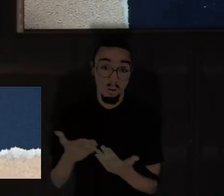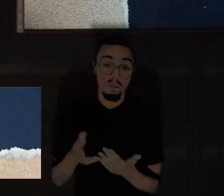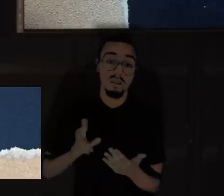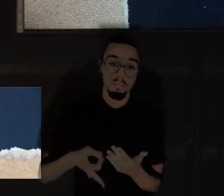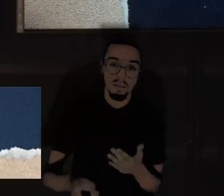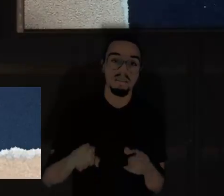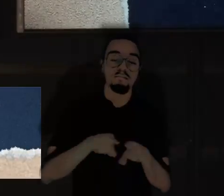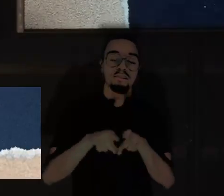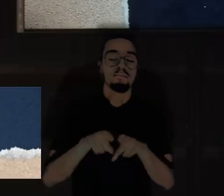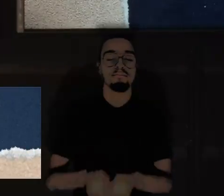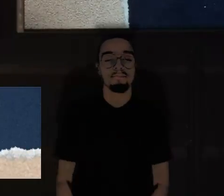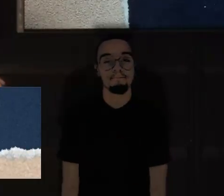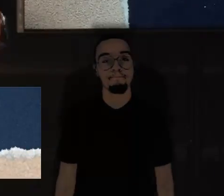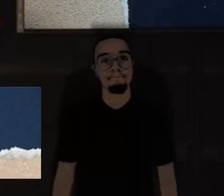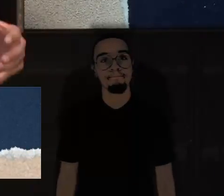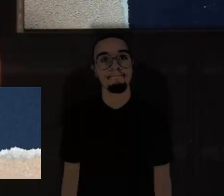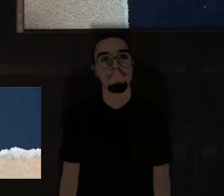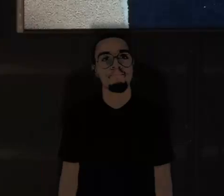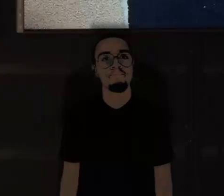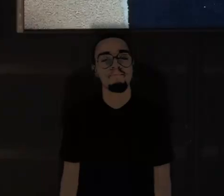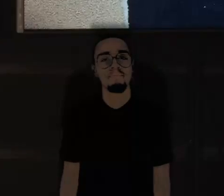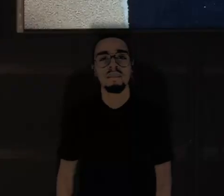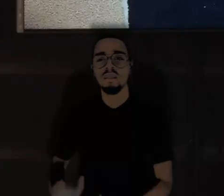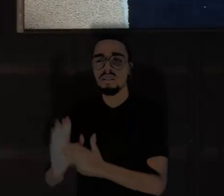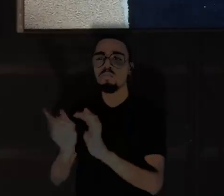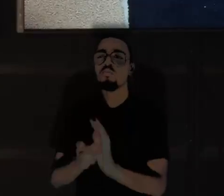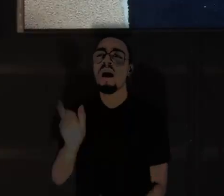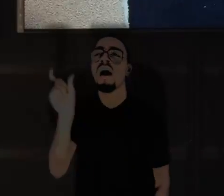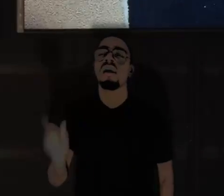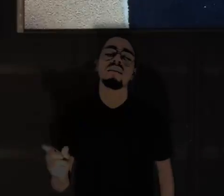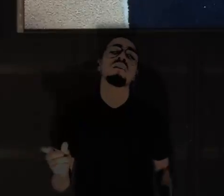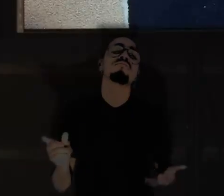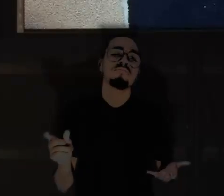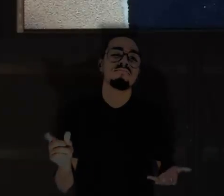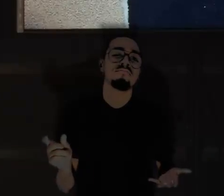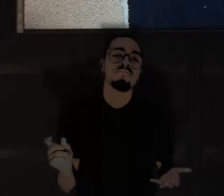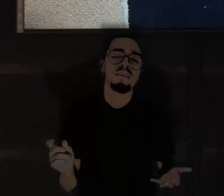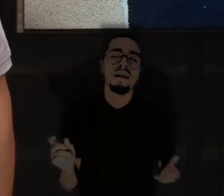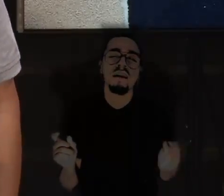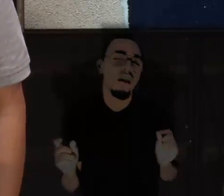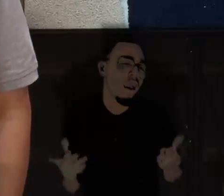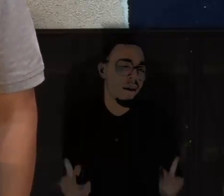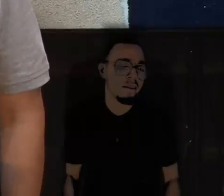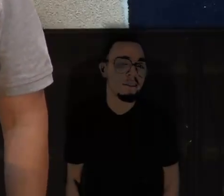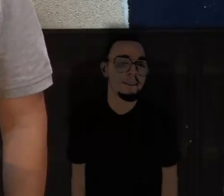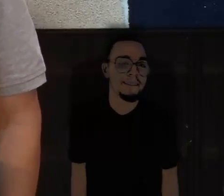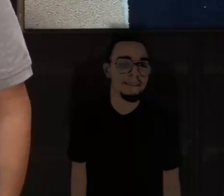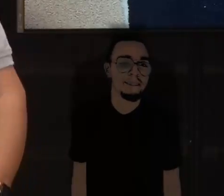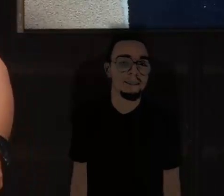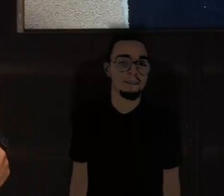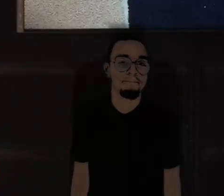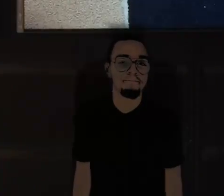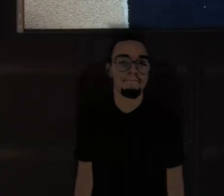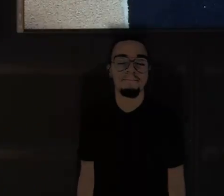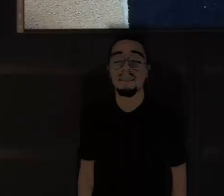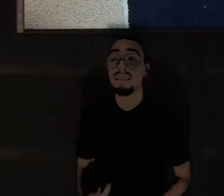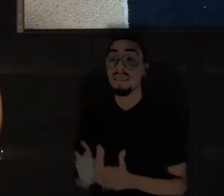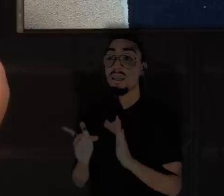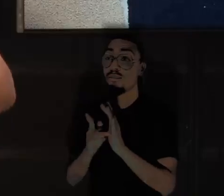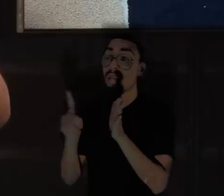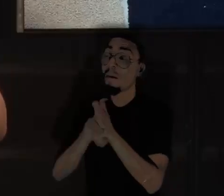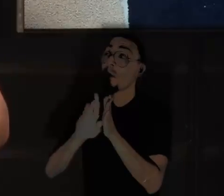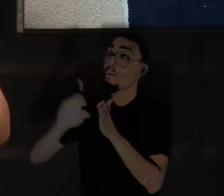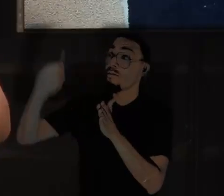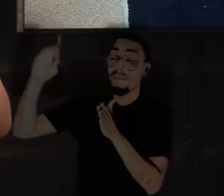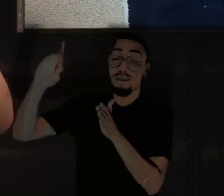Jesus? Quem é Jesus? Quem é? É o Deus que se fez homem.